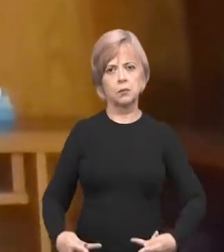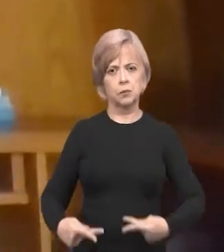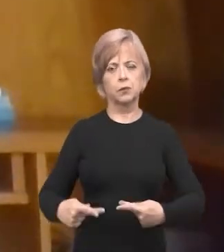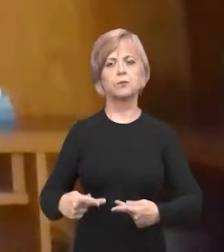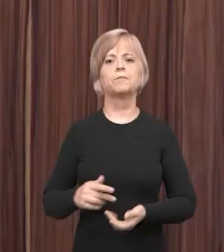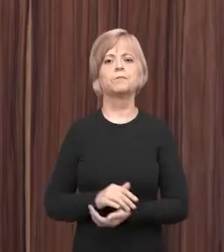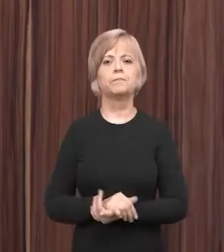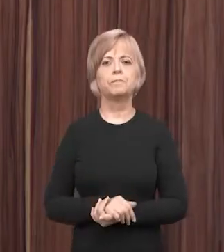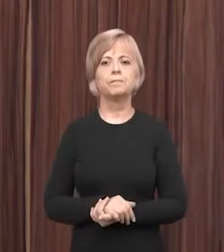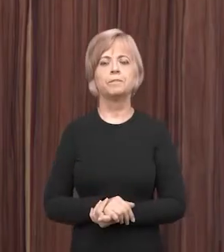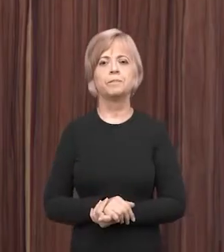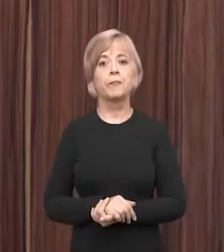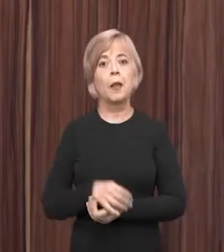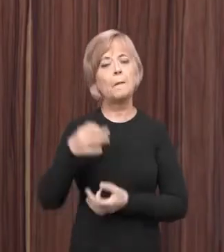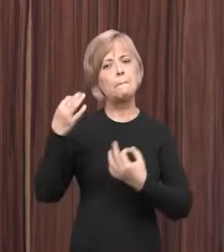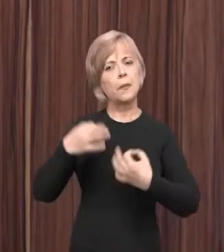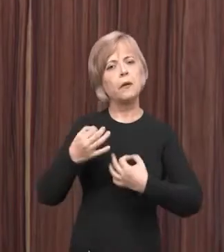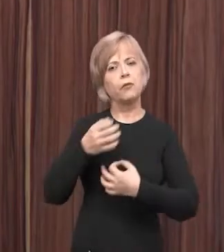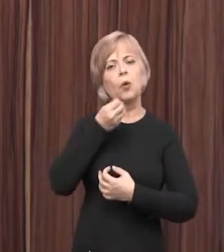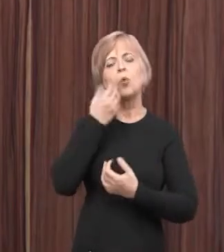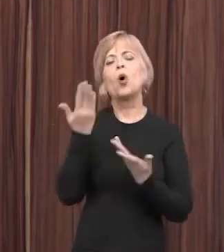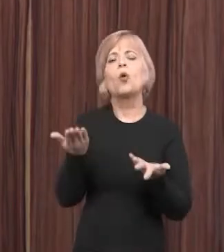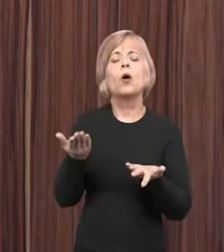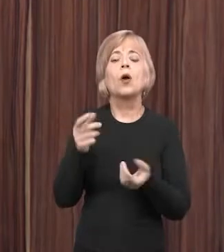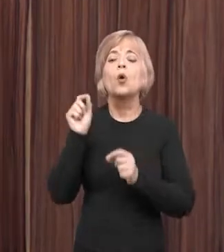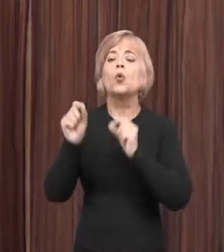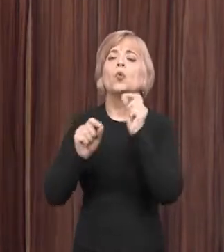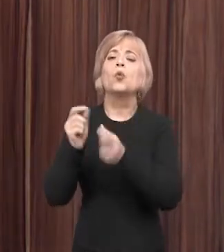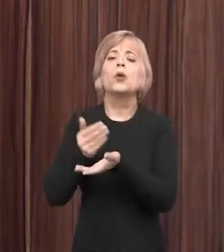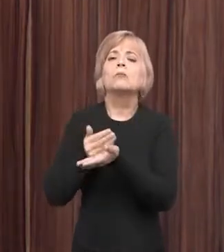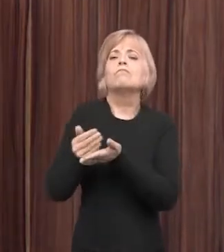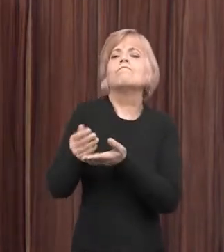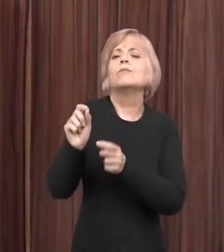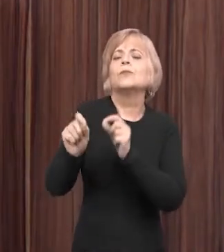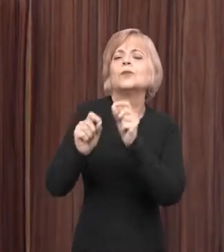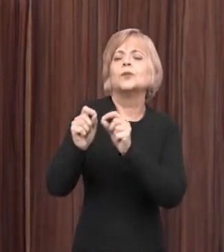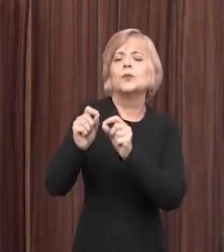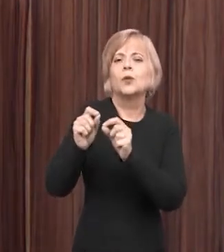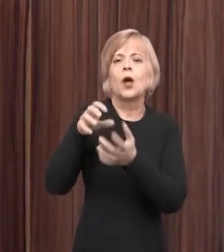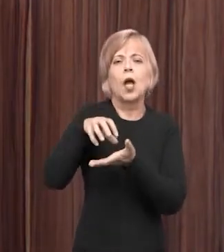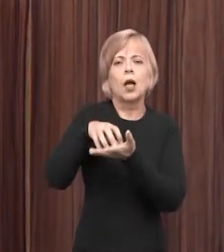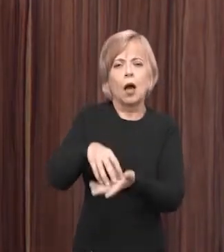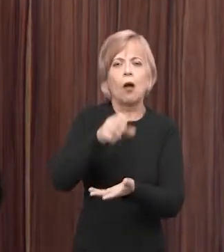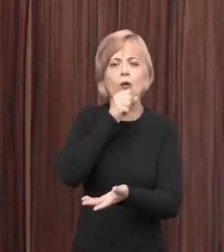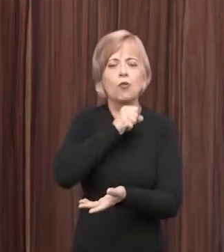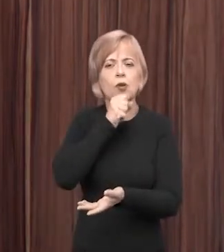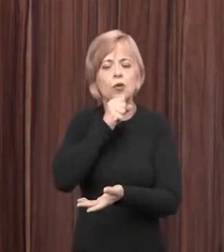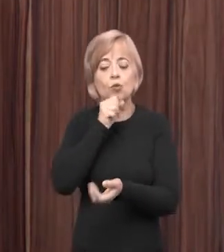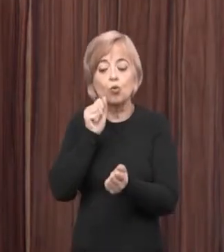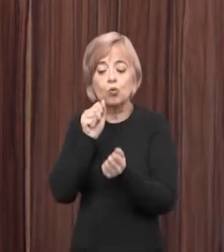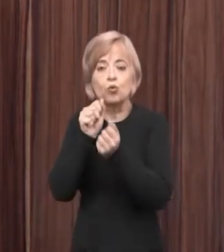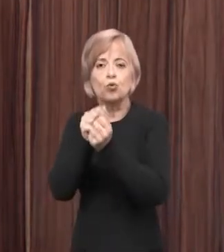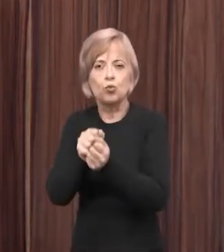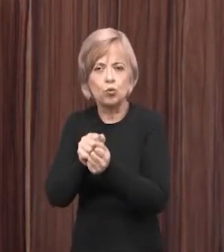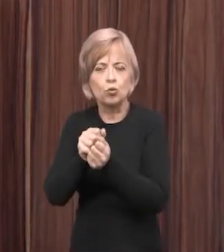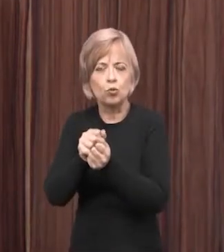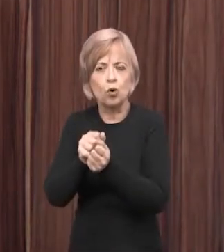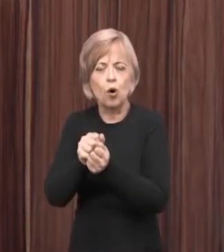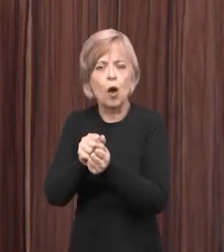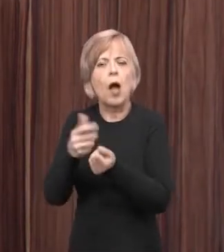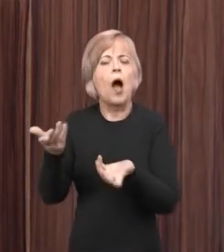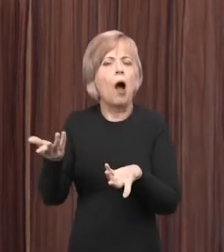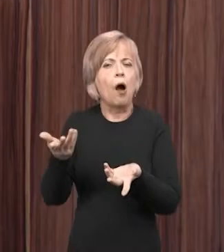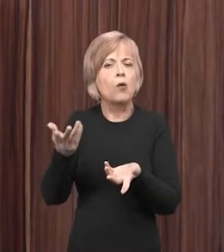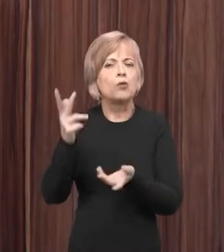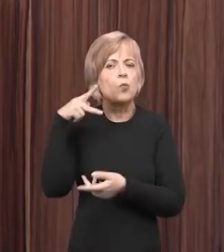mais efetivo. Perfeito, doutora. E agora, quais iniciativas do CAU Idoso e Pessoa com Deficiência junto aos promotores de justiça a